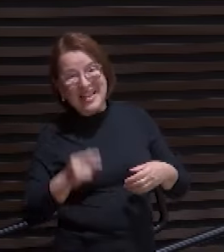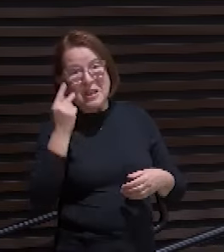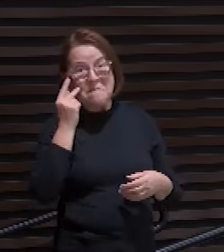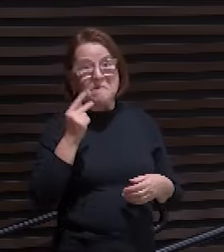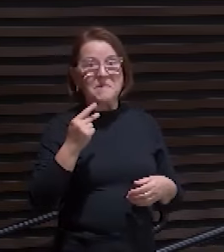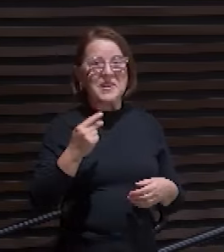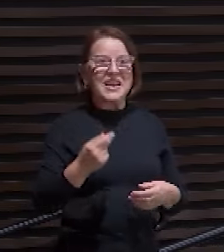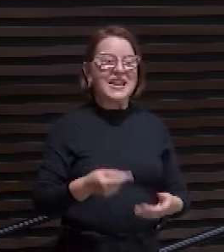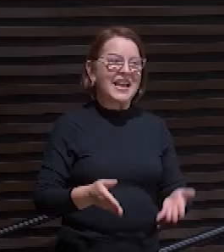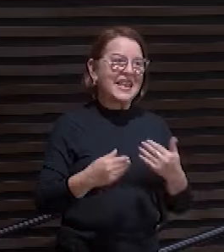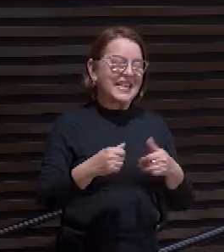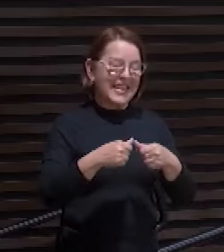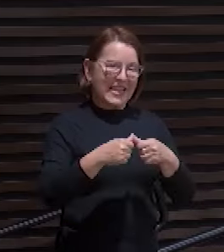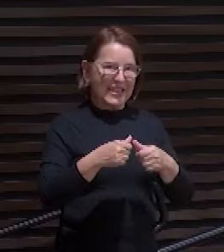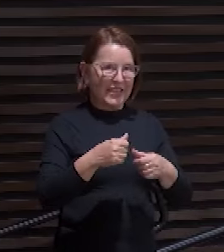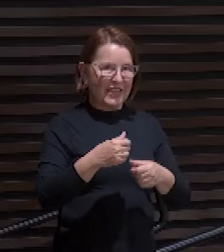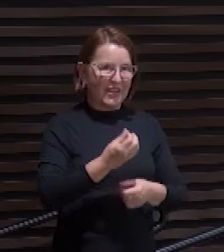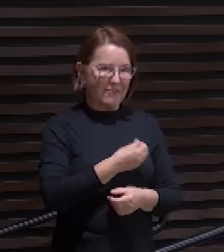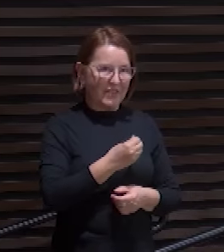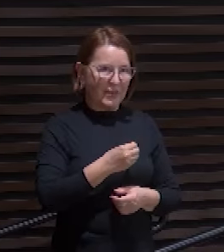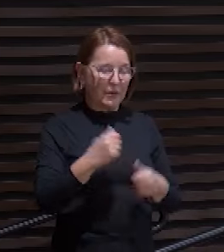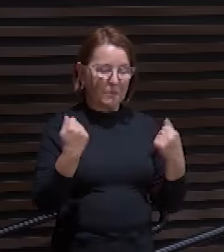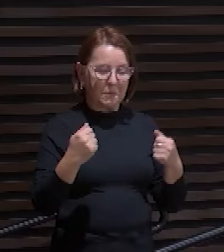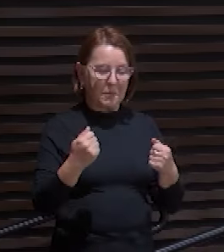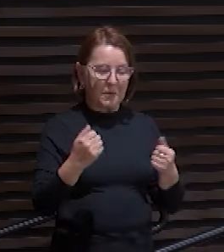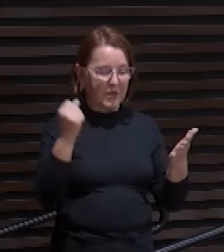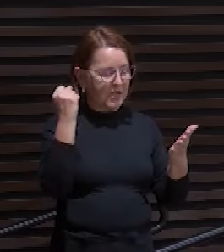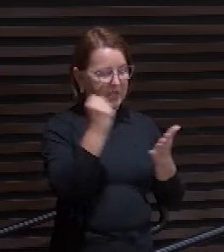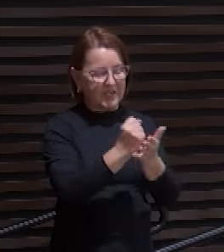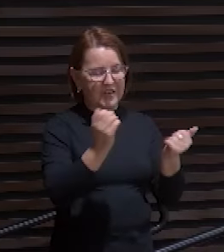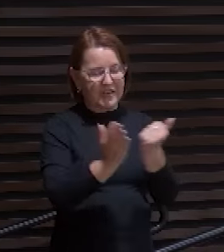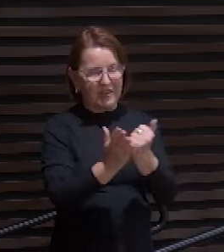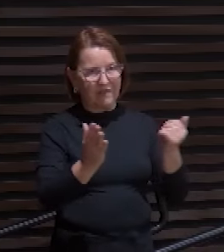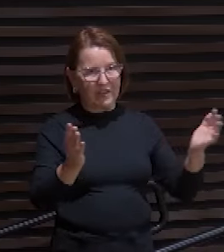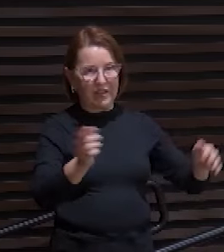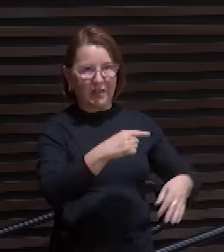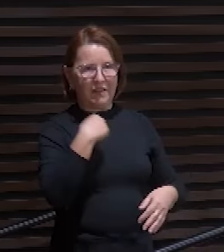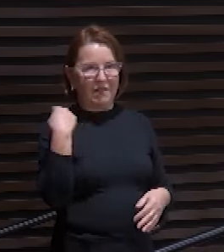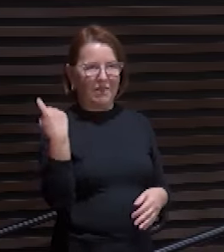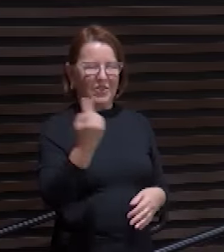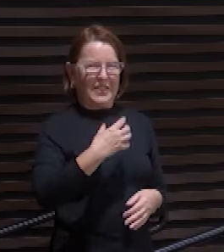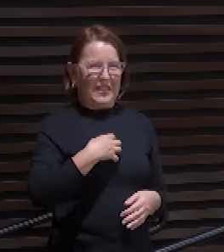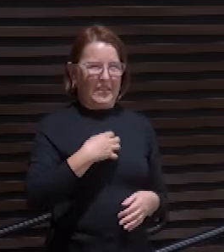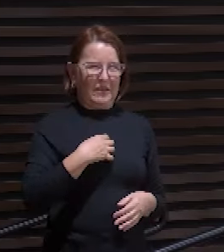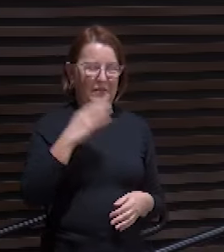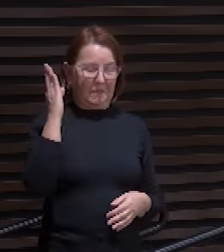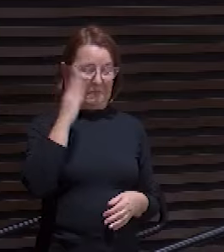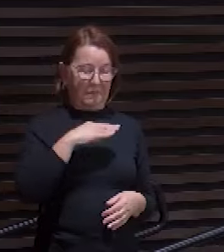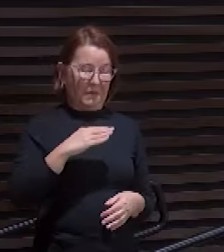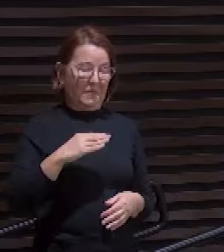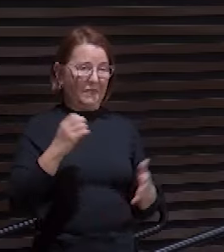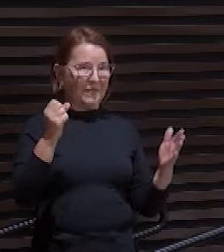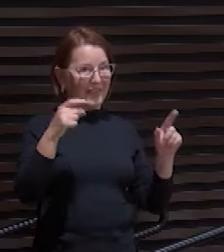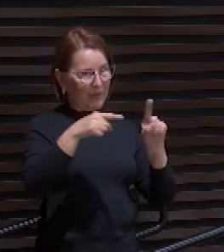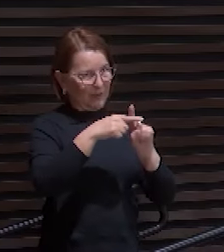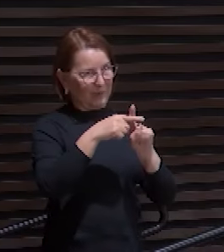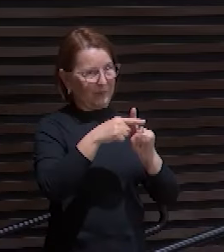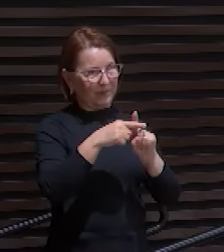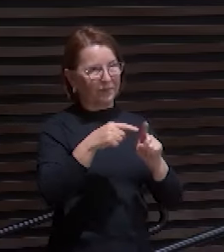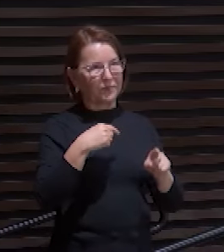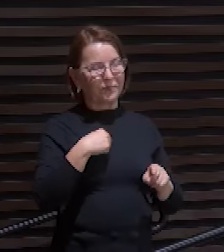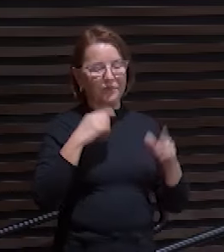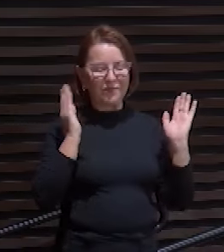vida, Ele teve que crucificar o nosso velho homem lá na cruz. Lembra de Gálatas 2:20? Eu